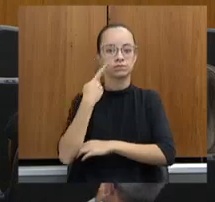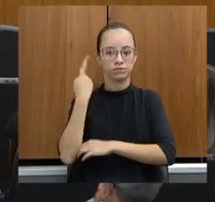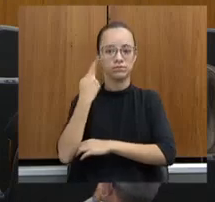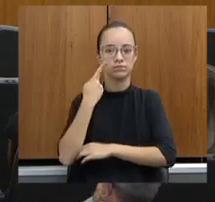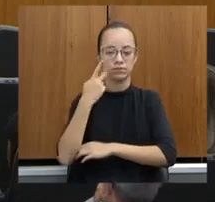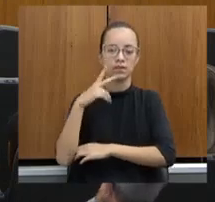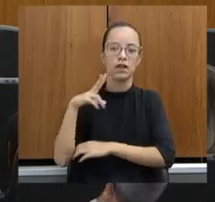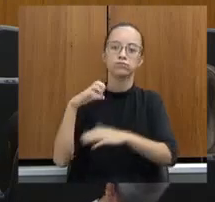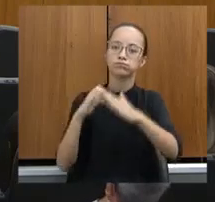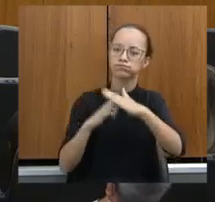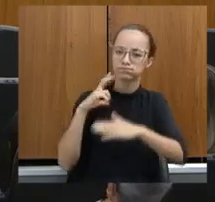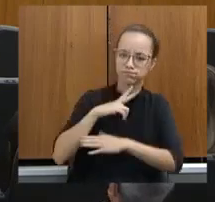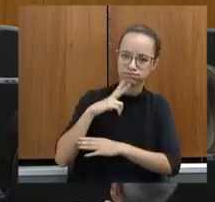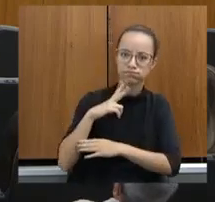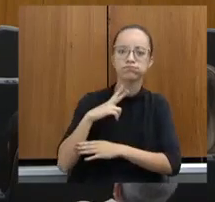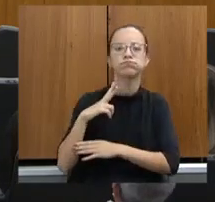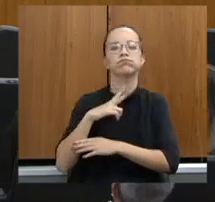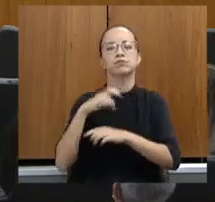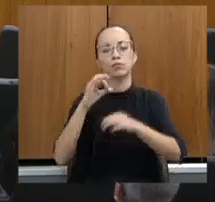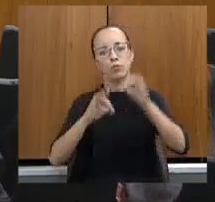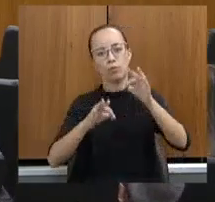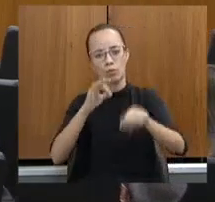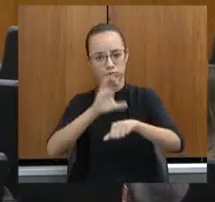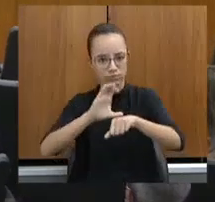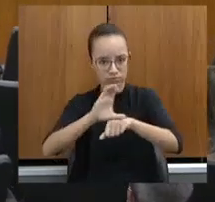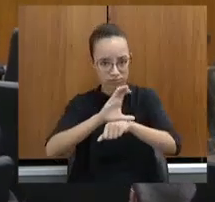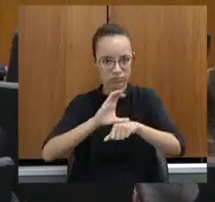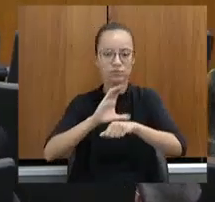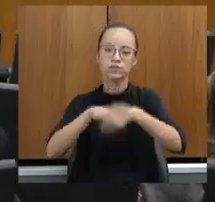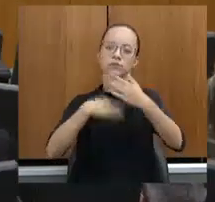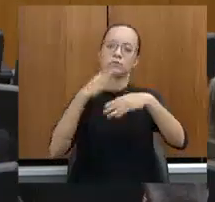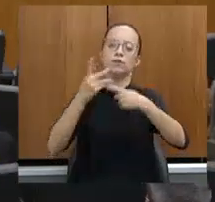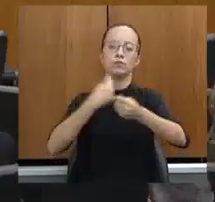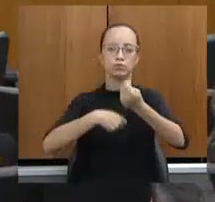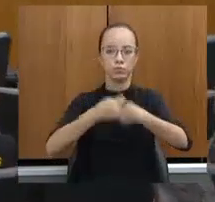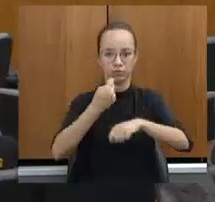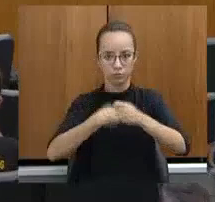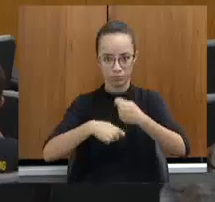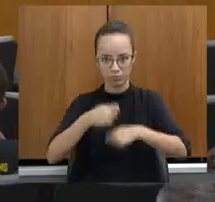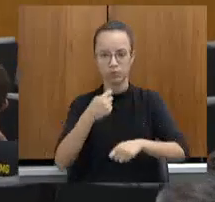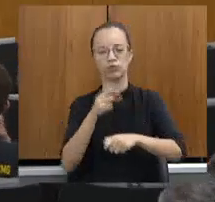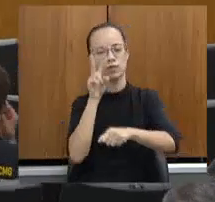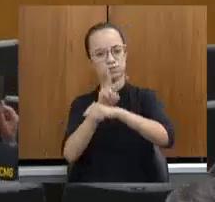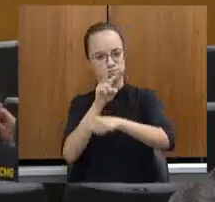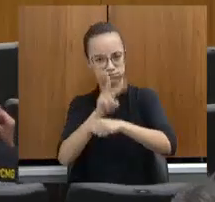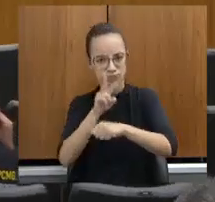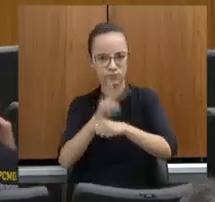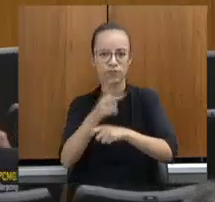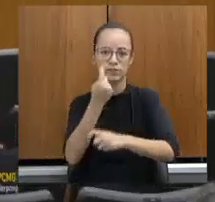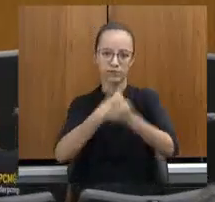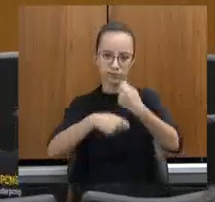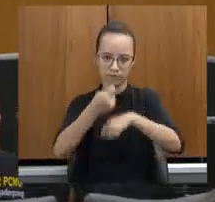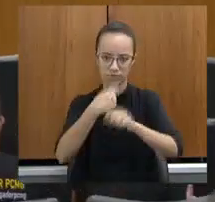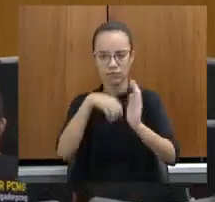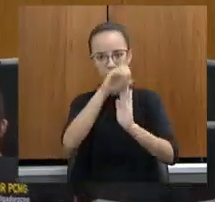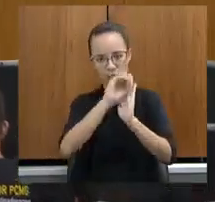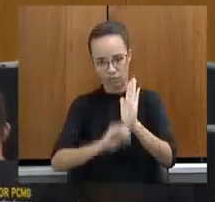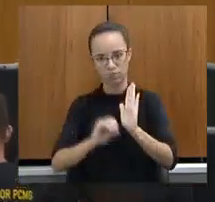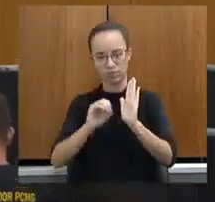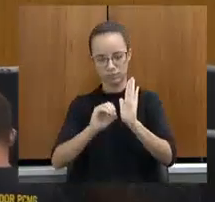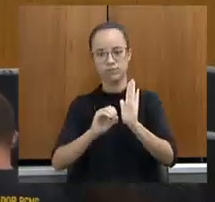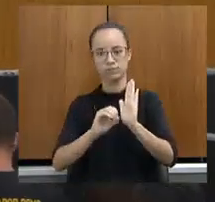privatizações de constituição e Justiça de desenvolvimento econômico de fiscalização financeira e orçamentária